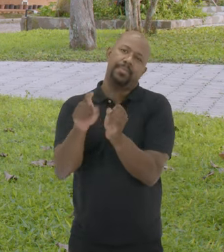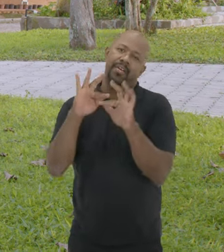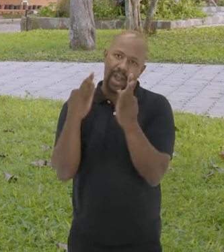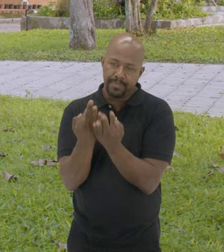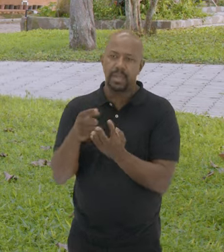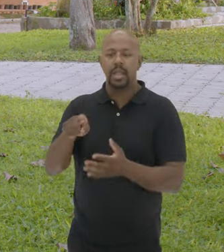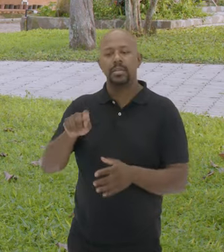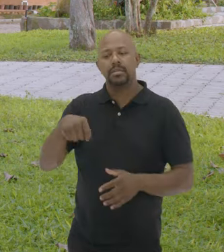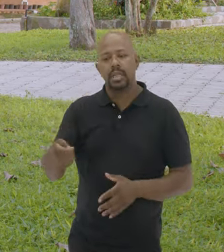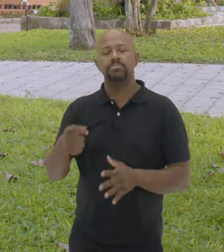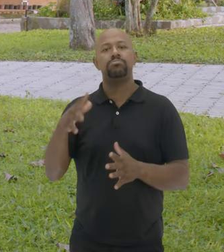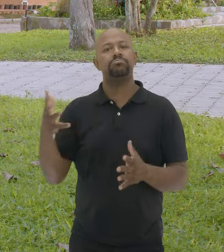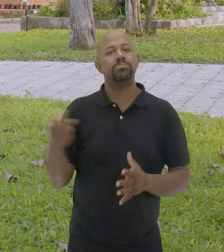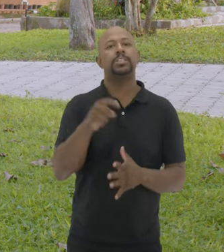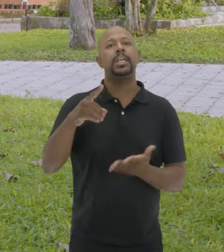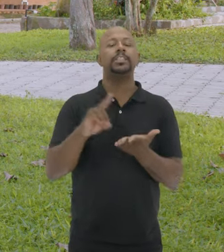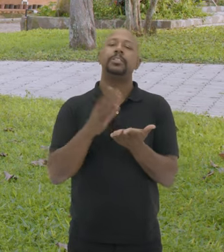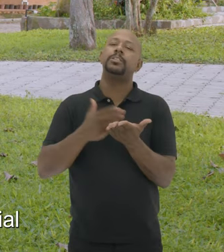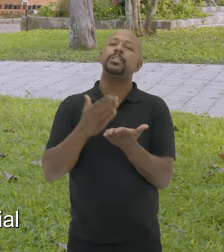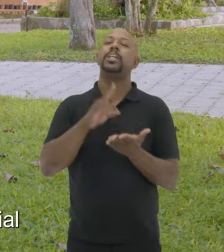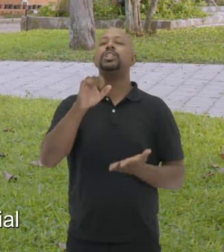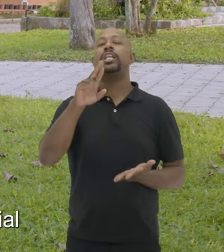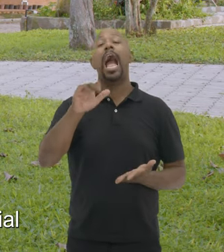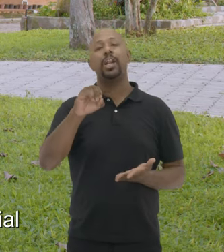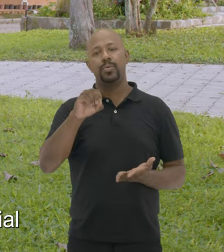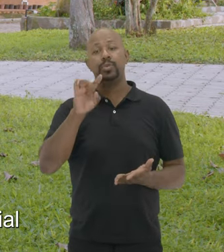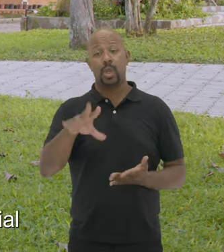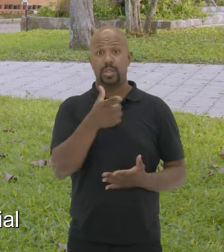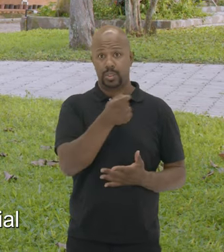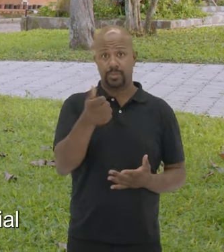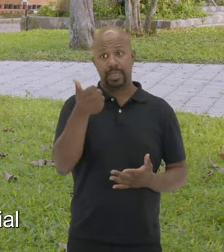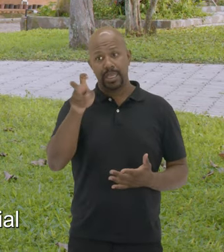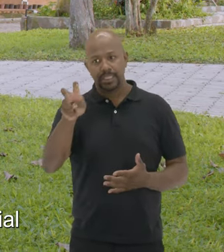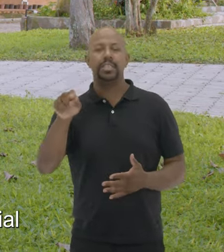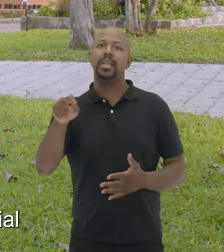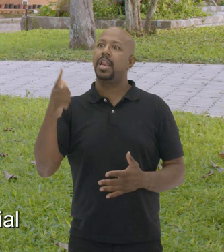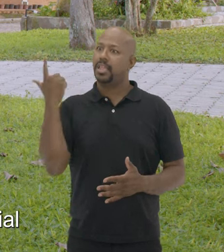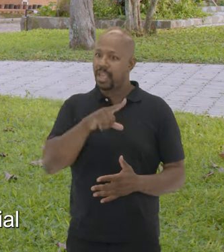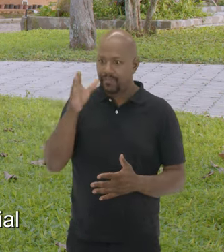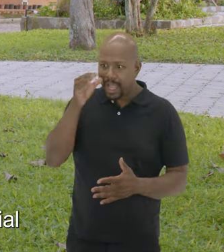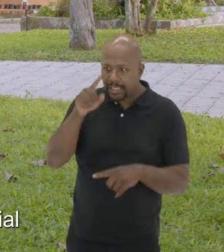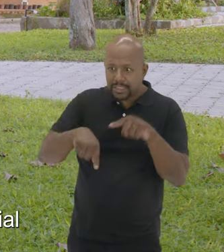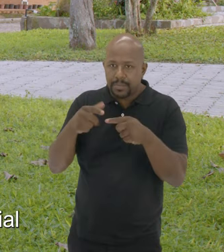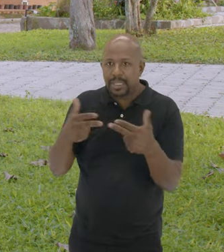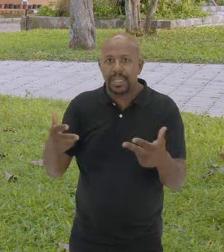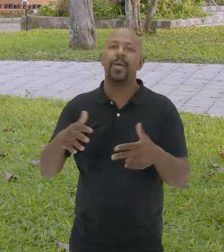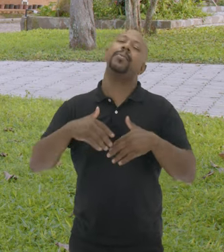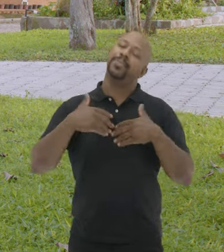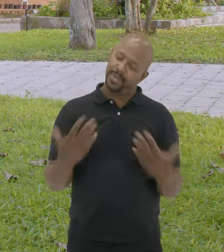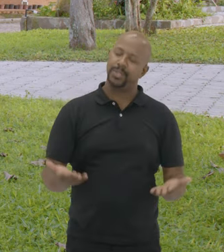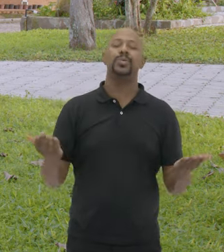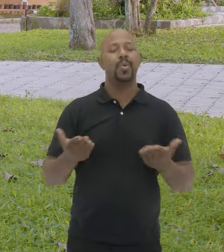família transformando Os relatos dela nesse diário foi somente em 2015 que o Heron teve acesso a esse material